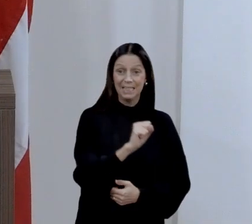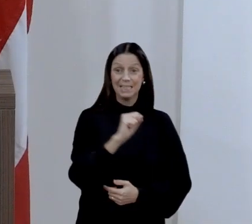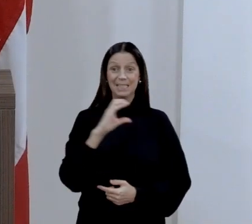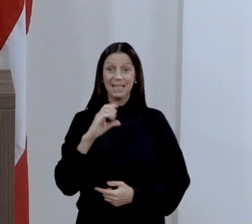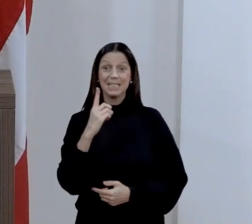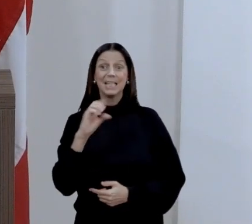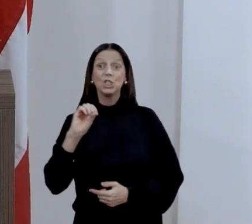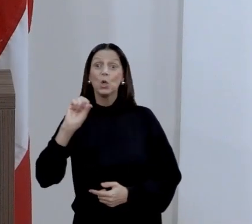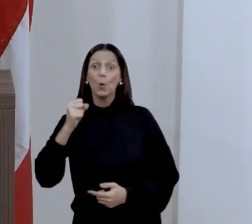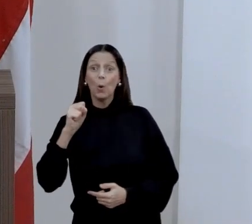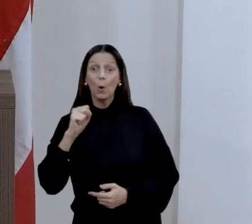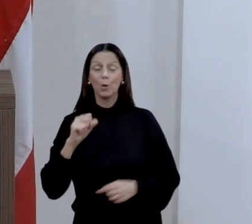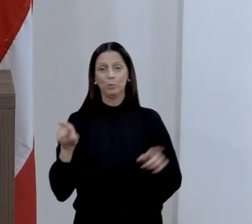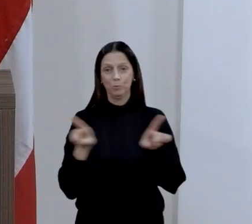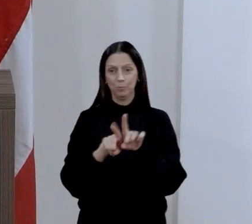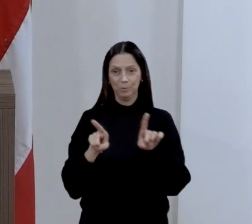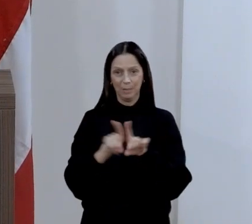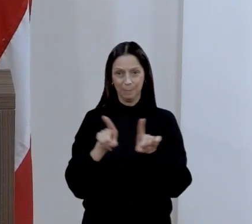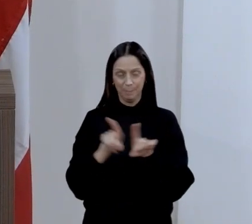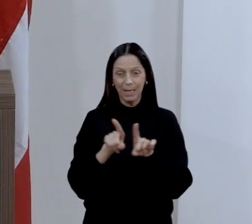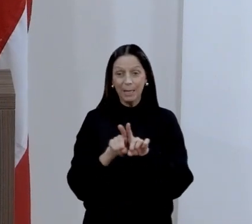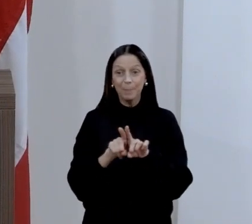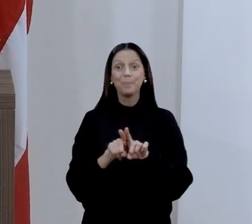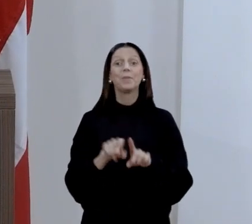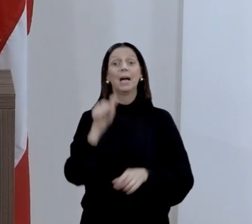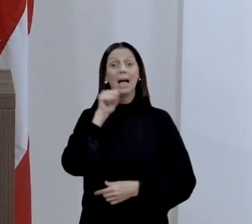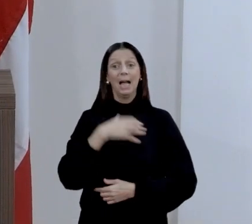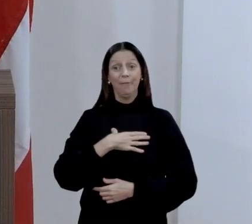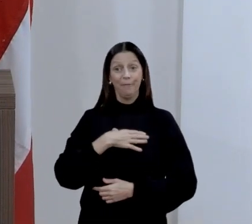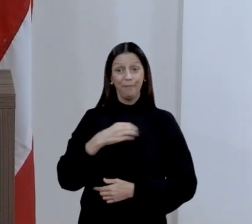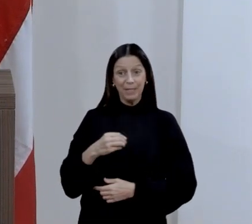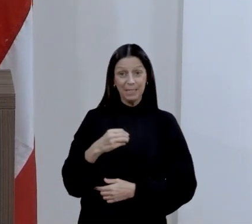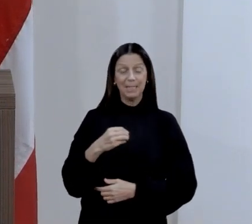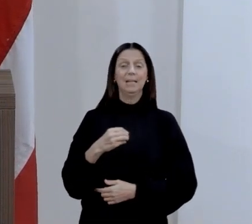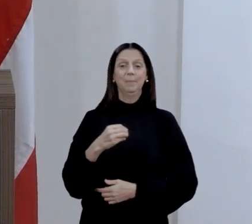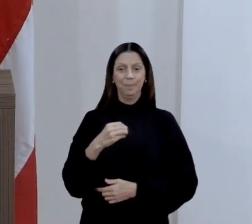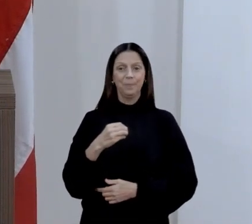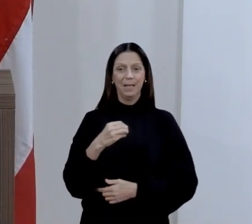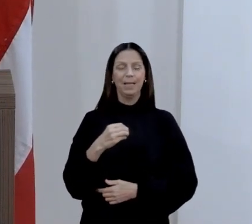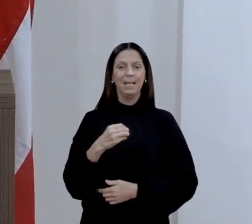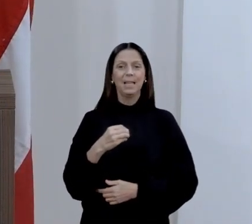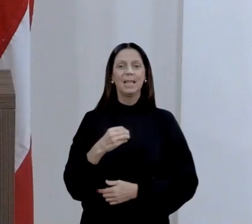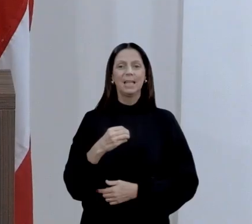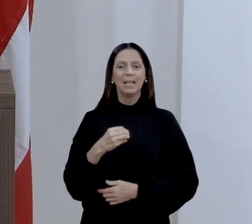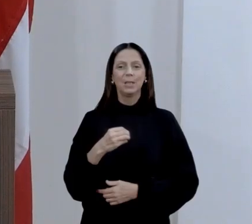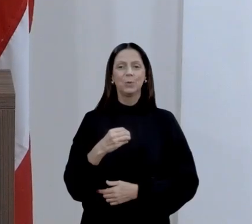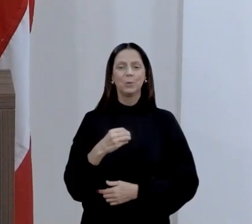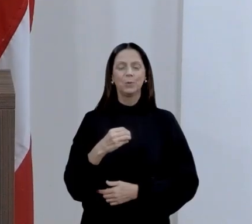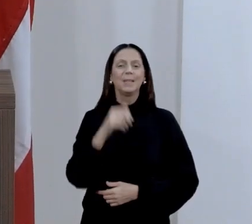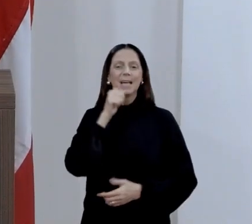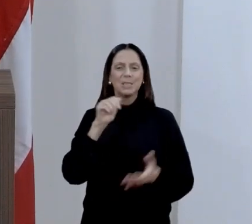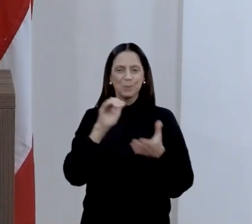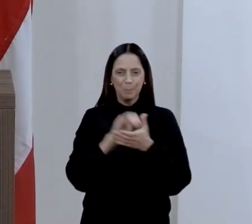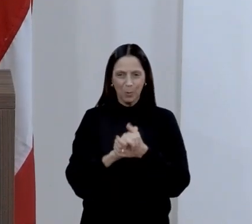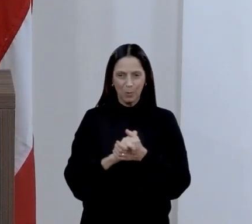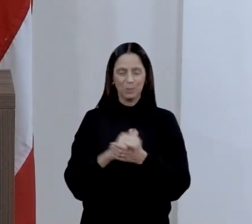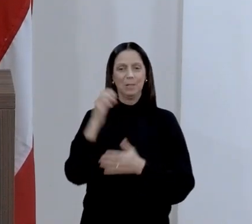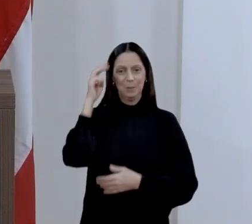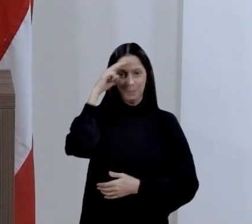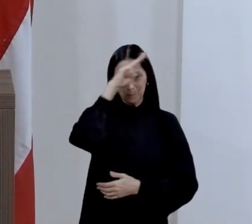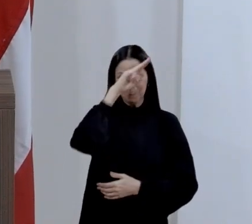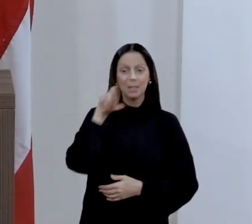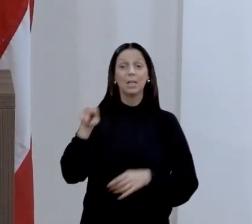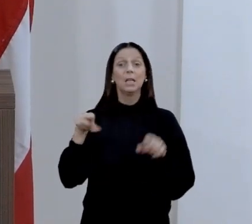a enteada do presidente dele, a filha da Michele, está lá num carguinho comissionado, num cabide de emprego,